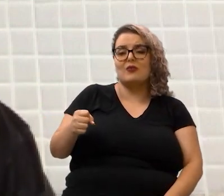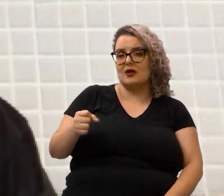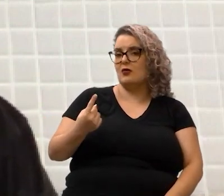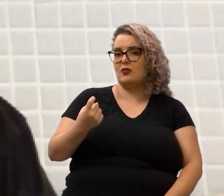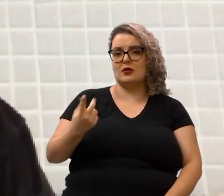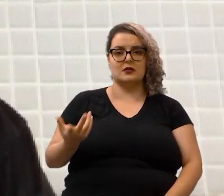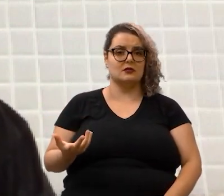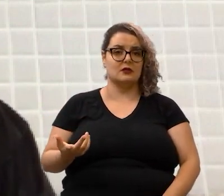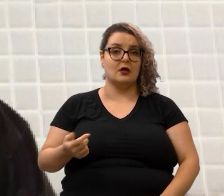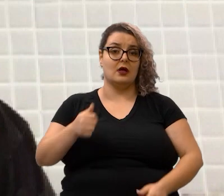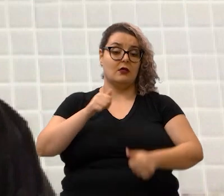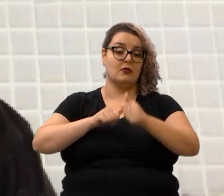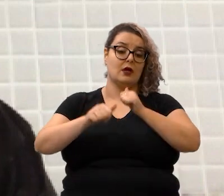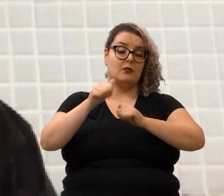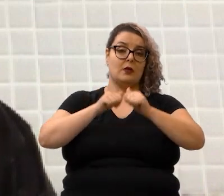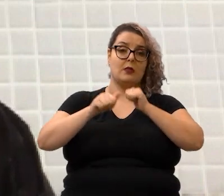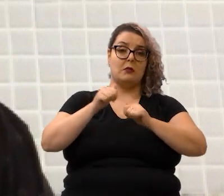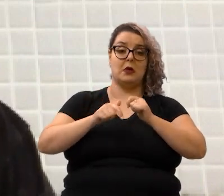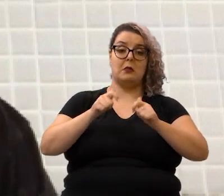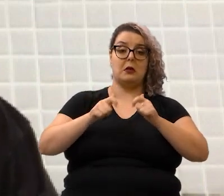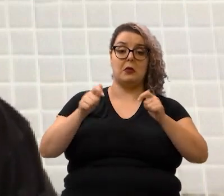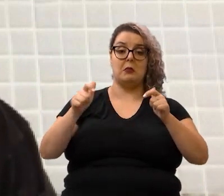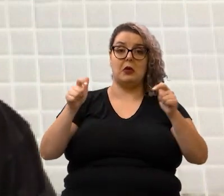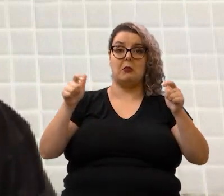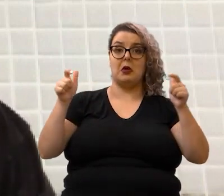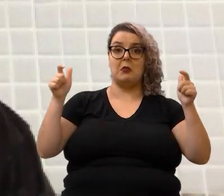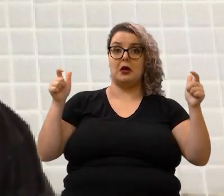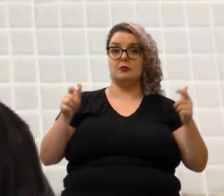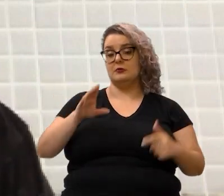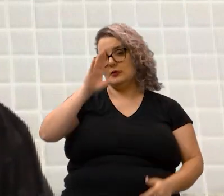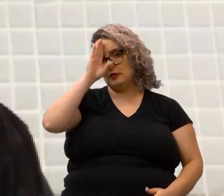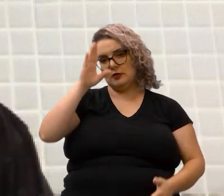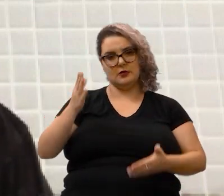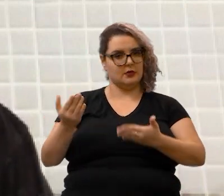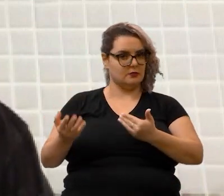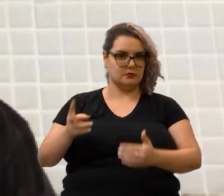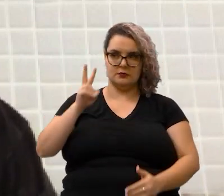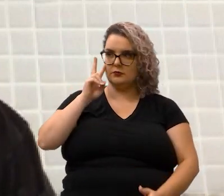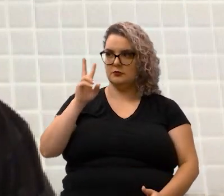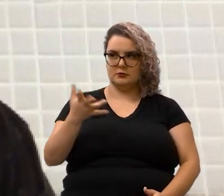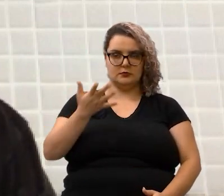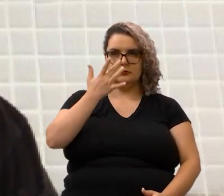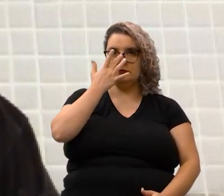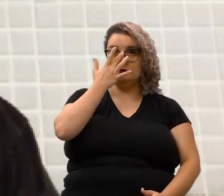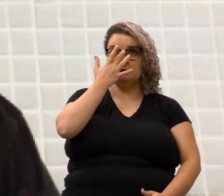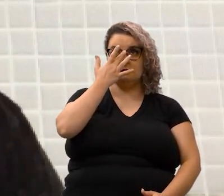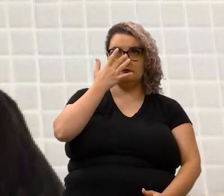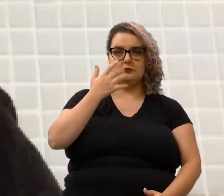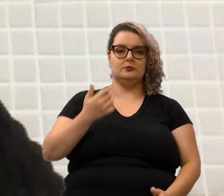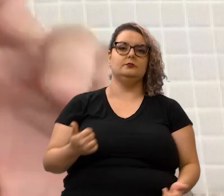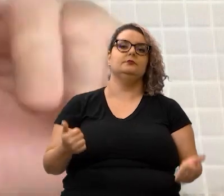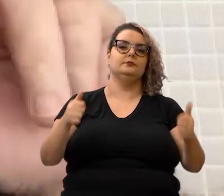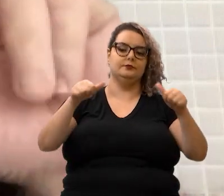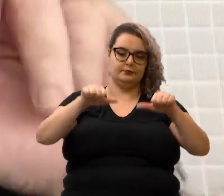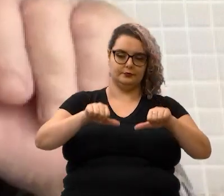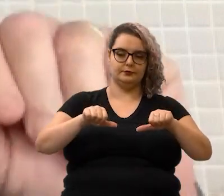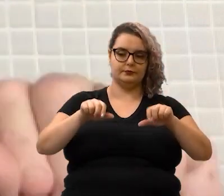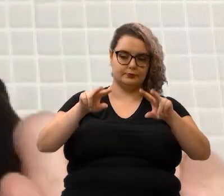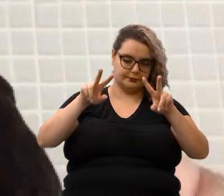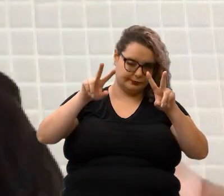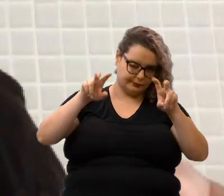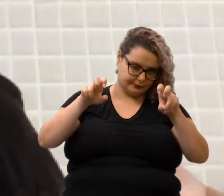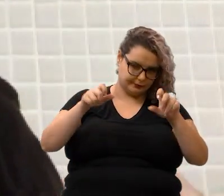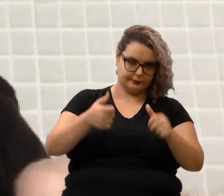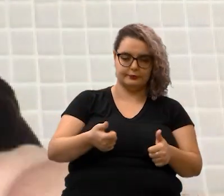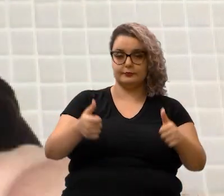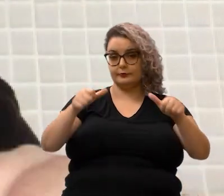não fica, né, começa a beber demais, né, principalmente os jovens, e a gente vê, apesar da crise, né,